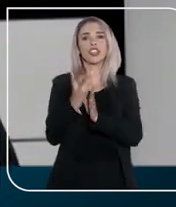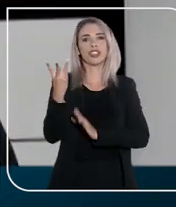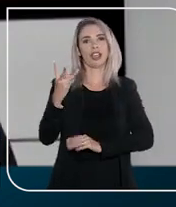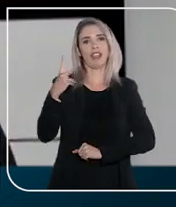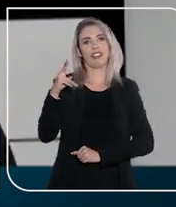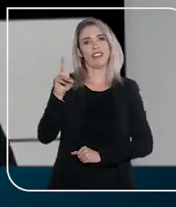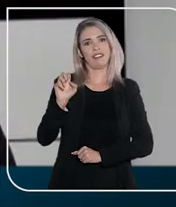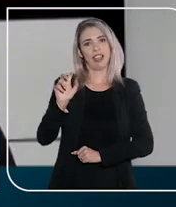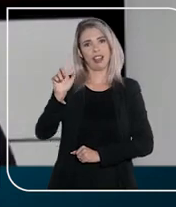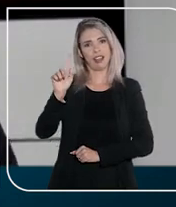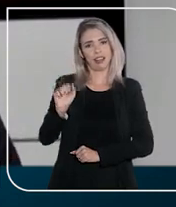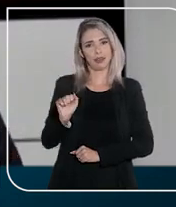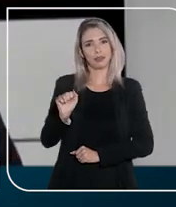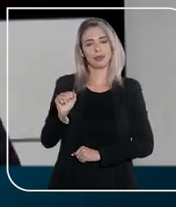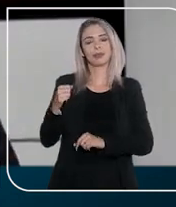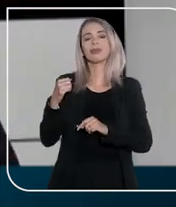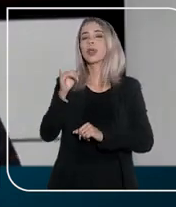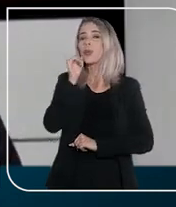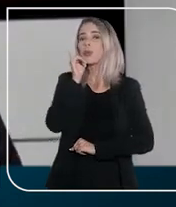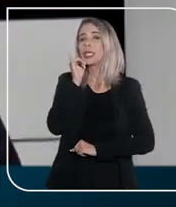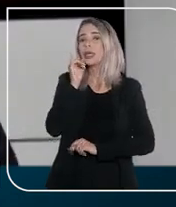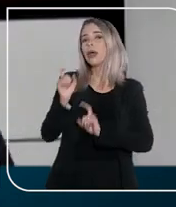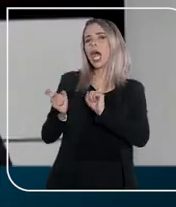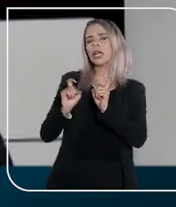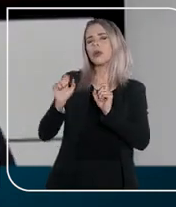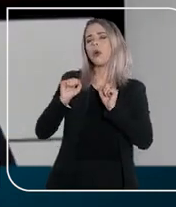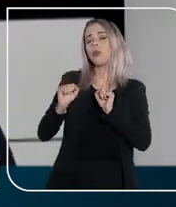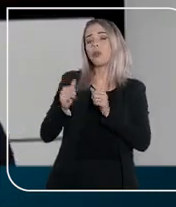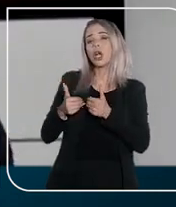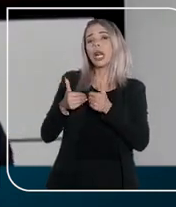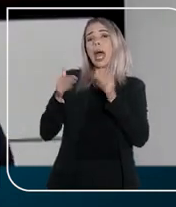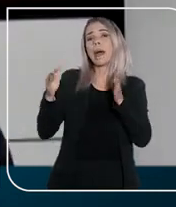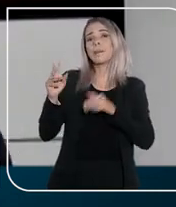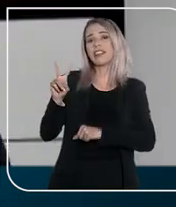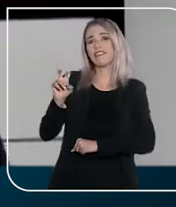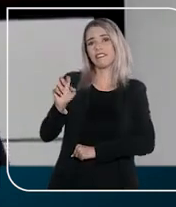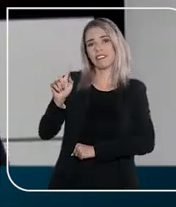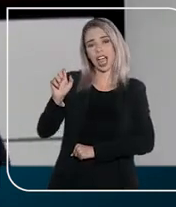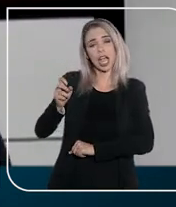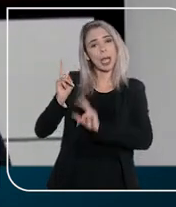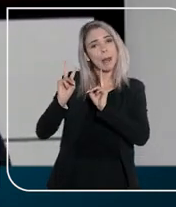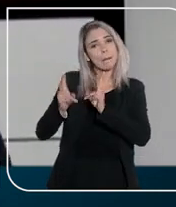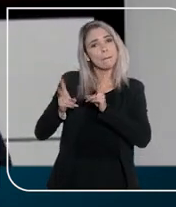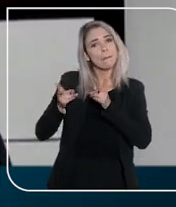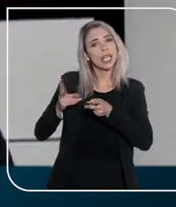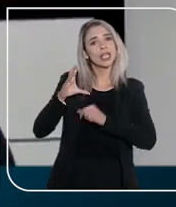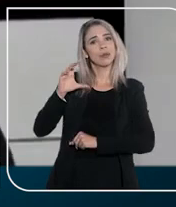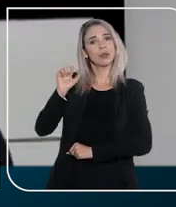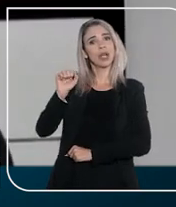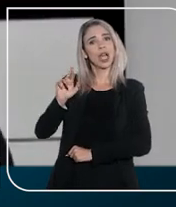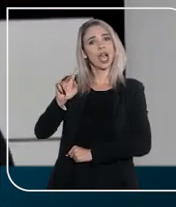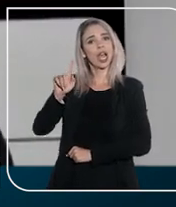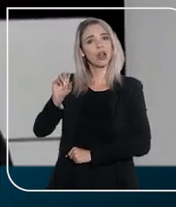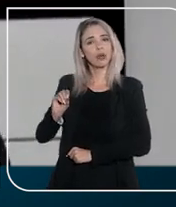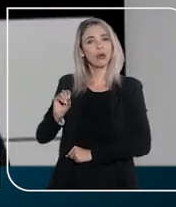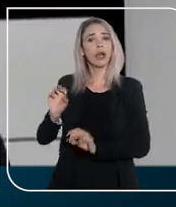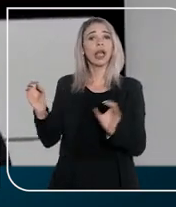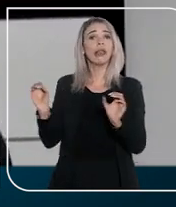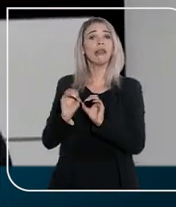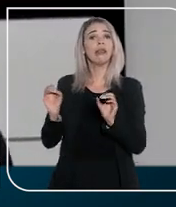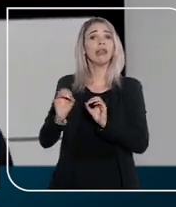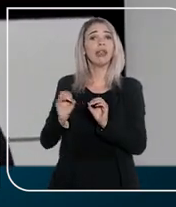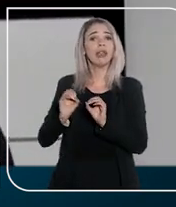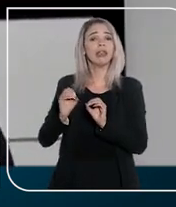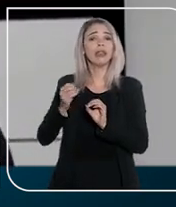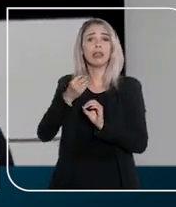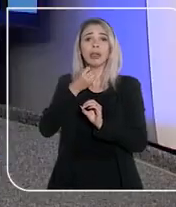administrador poderia simplesmente abrir uma vaga para cada região, sendo o mesmo cargo a ser provido, e ninguém seria beneficiado dessa ação